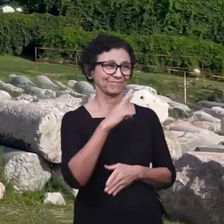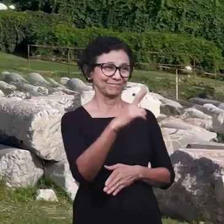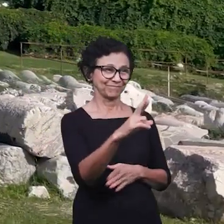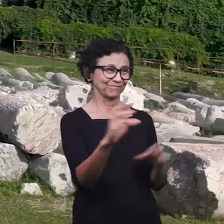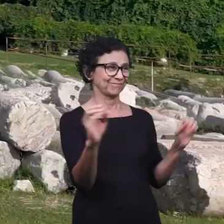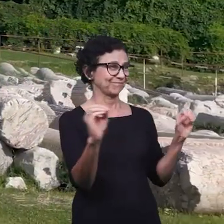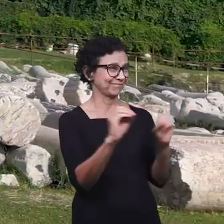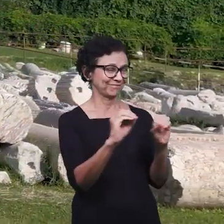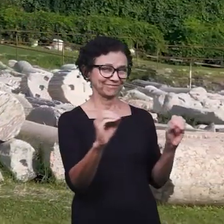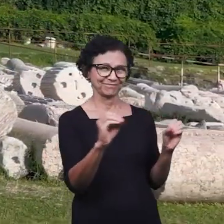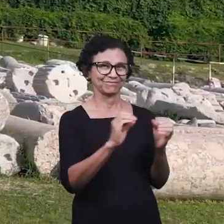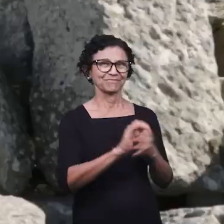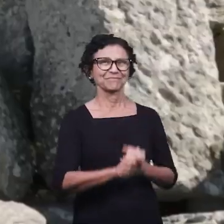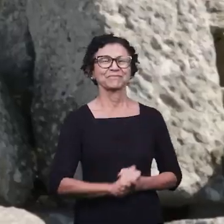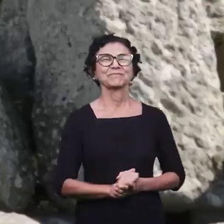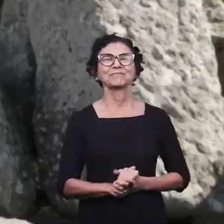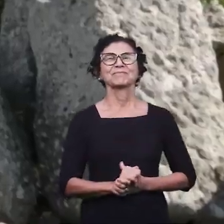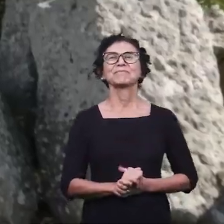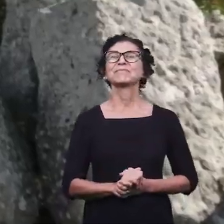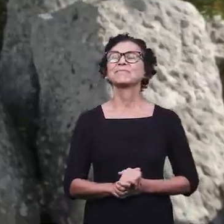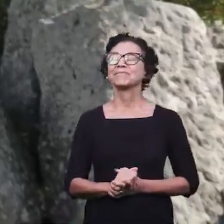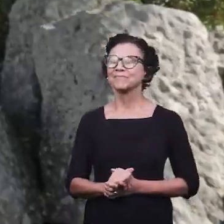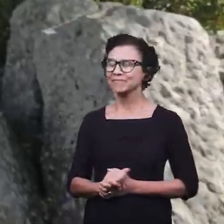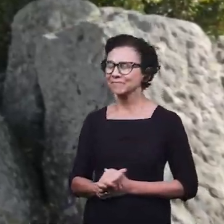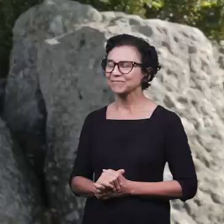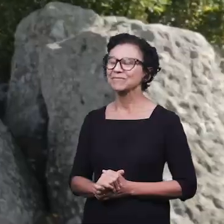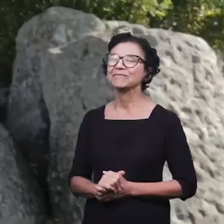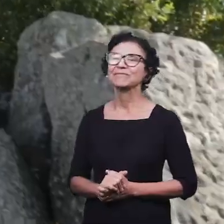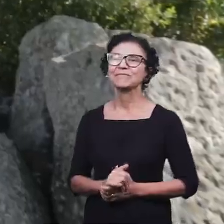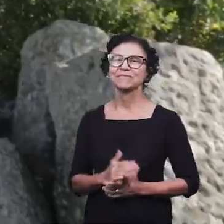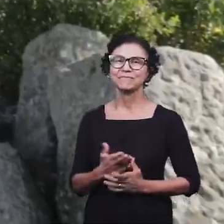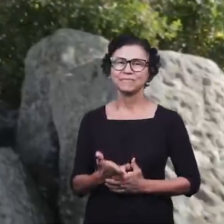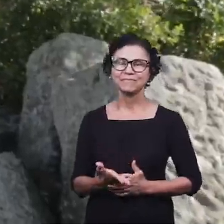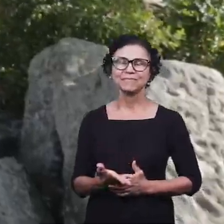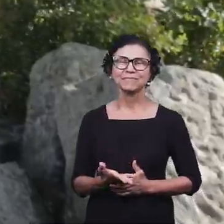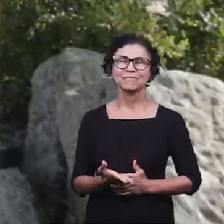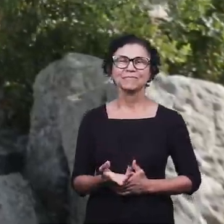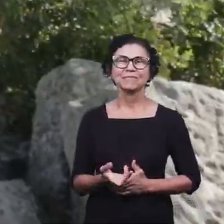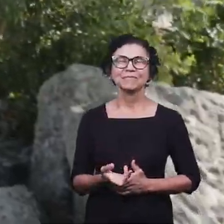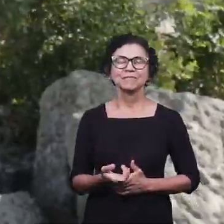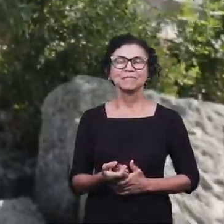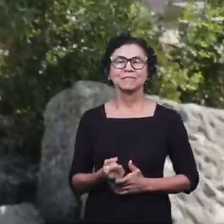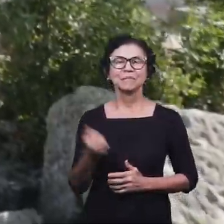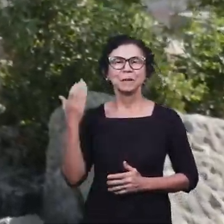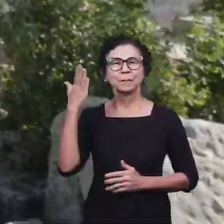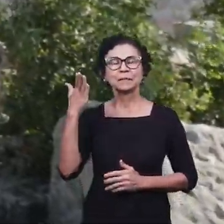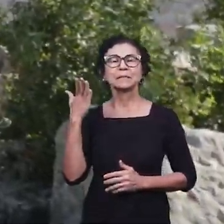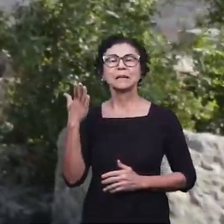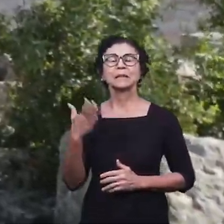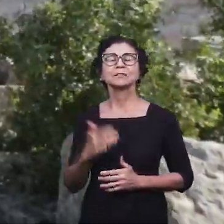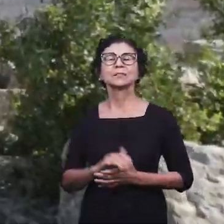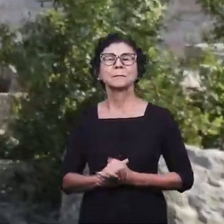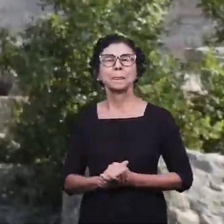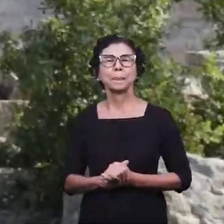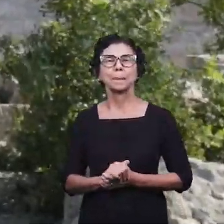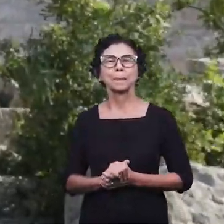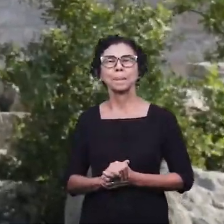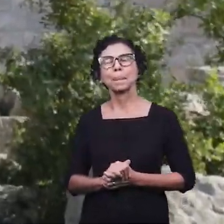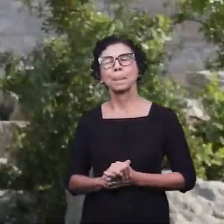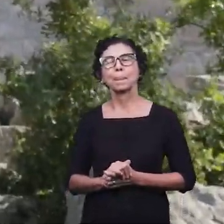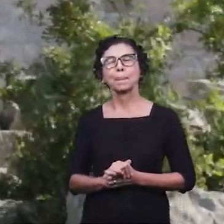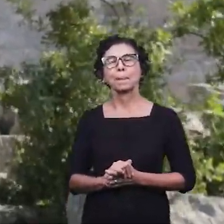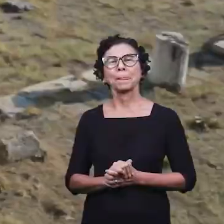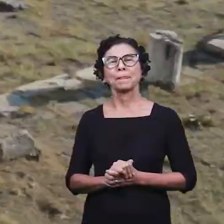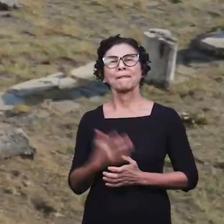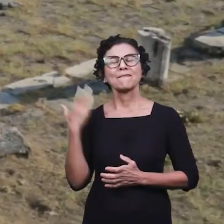Nem começou. Não, mas foi feita uma abordagem e foi da última mensagem, quando será e quem